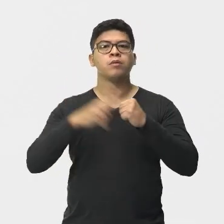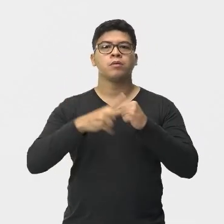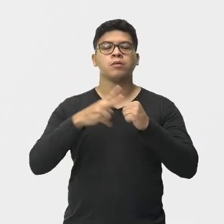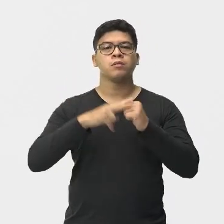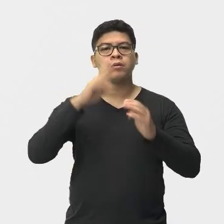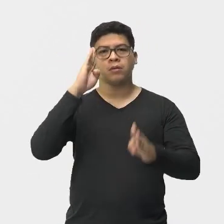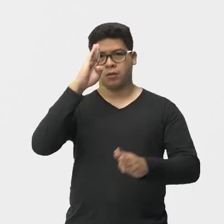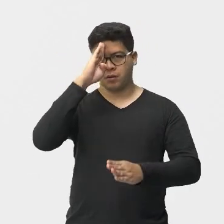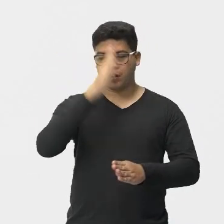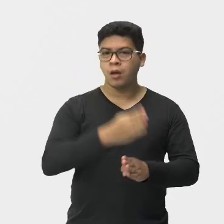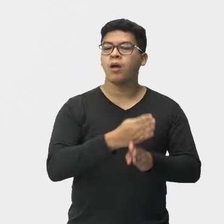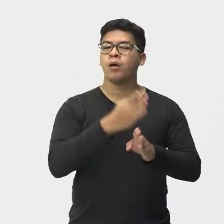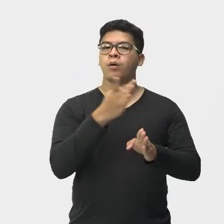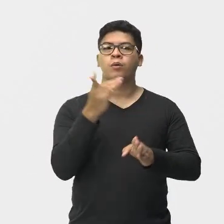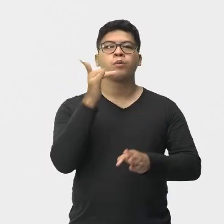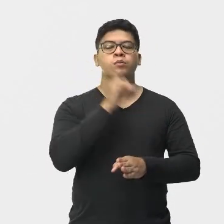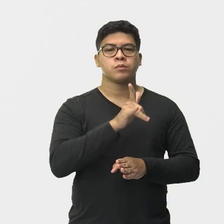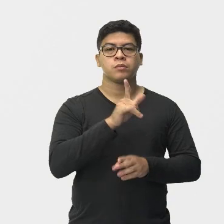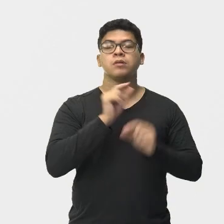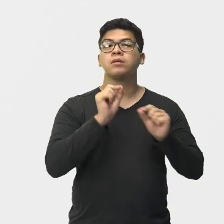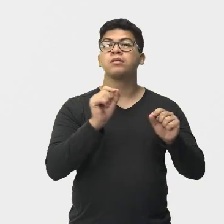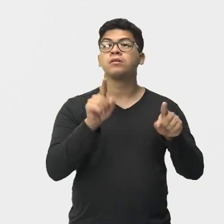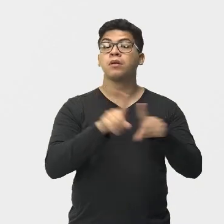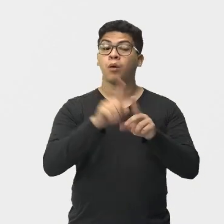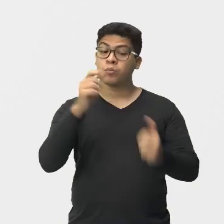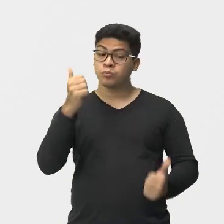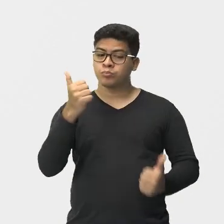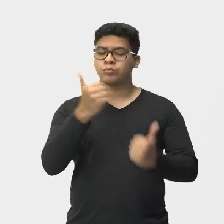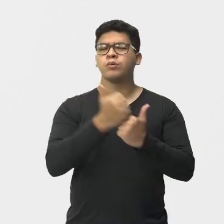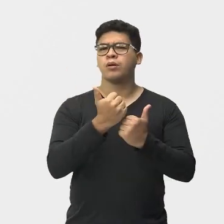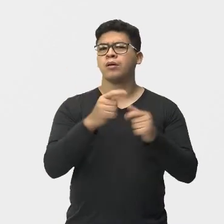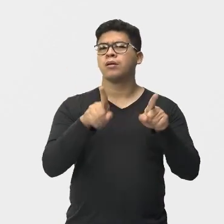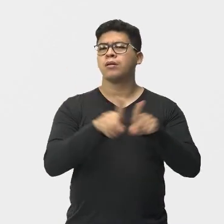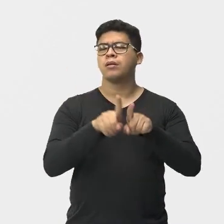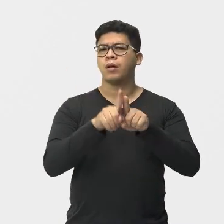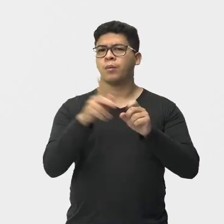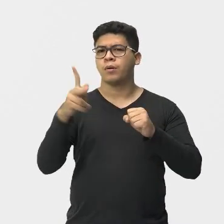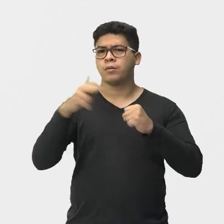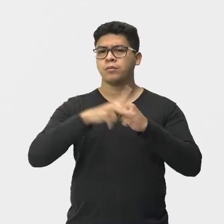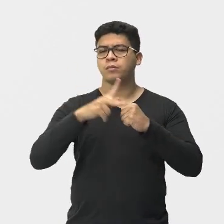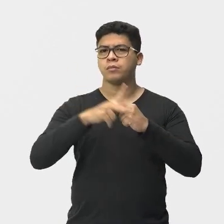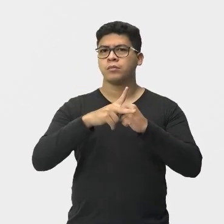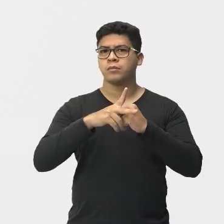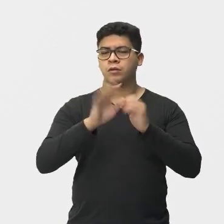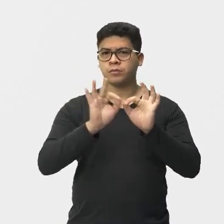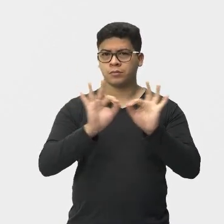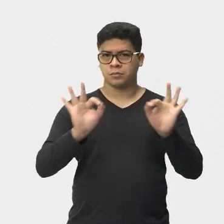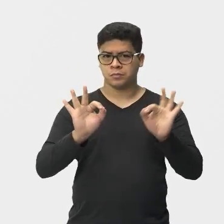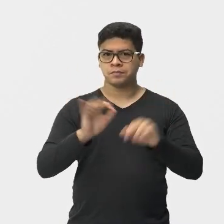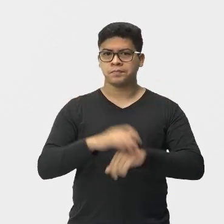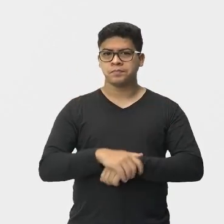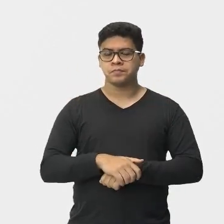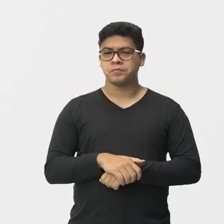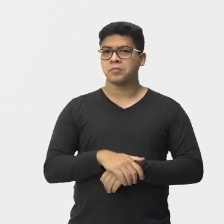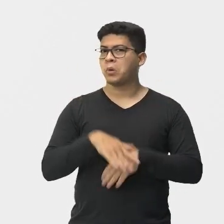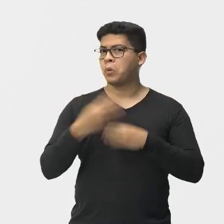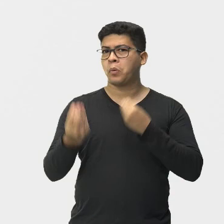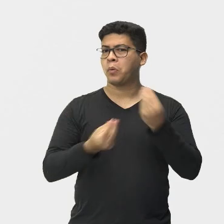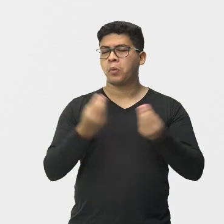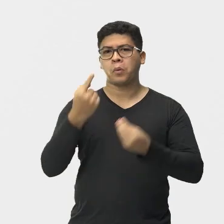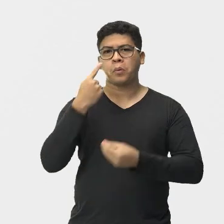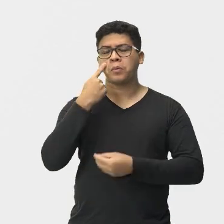objeto direto da frase e também faria aquela substituição para o pronome adequado. Vamos ver como é que ficou nossas